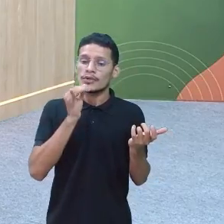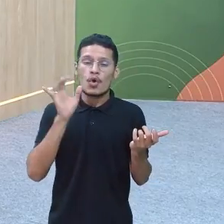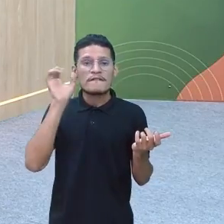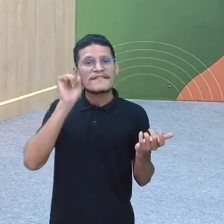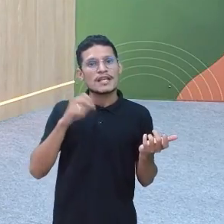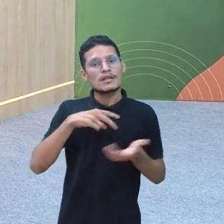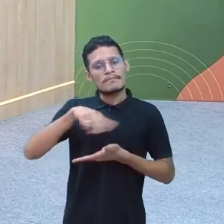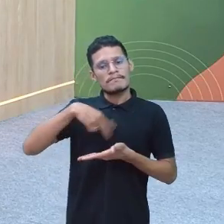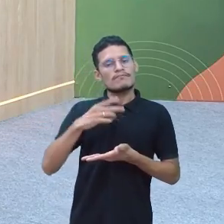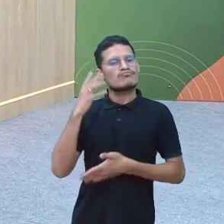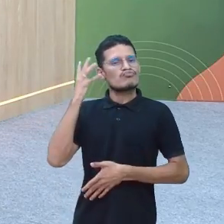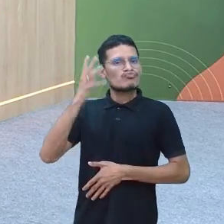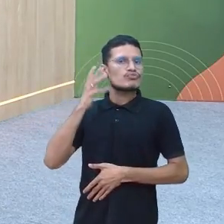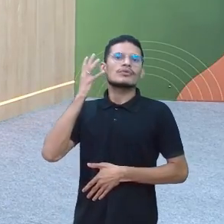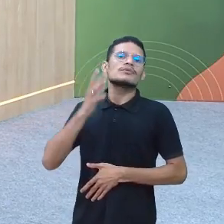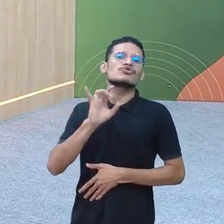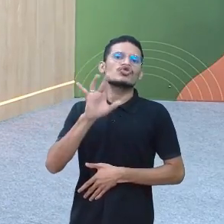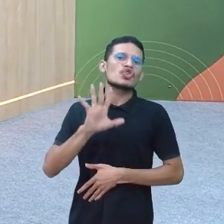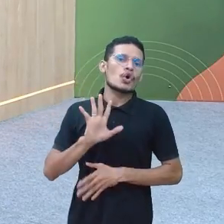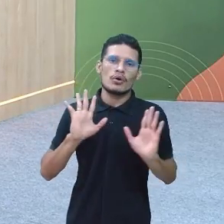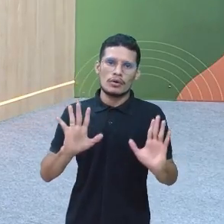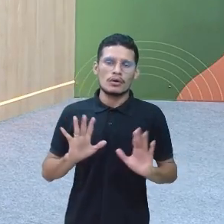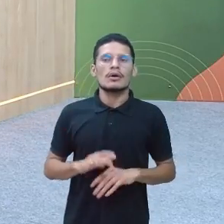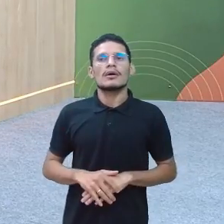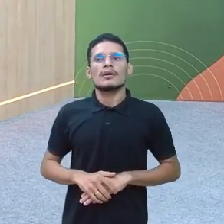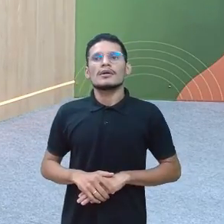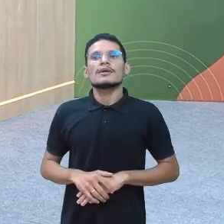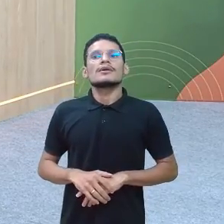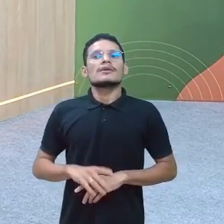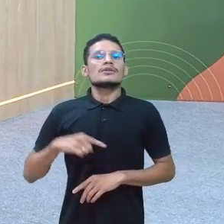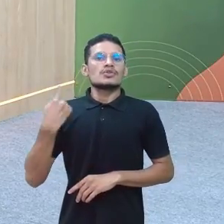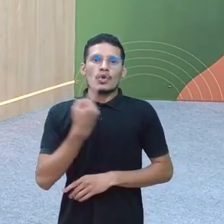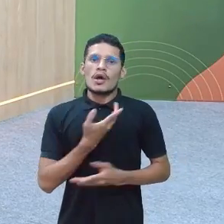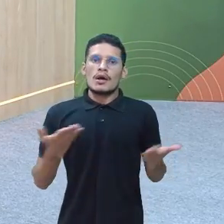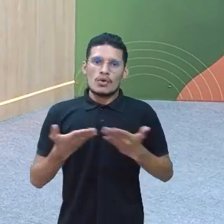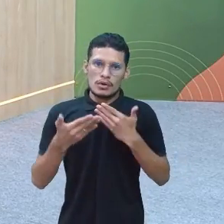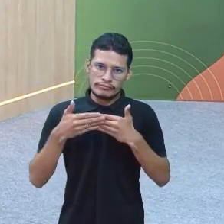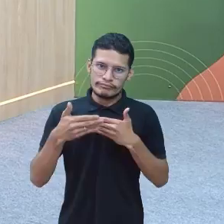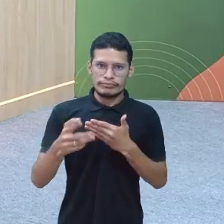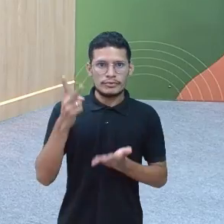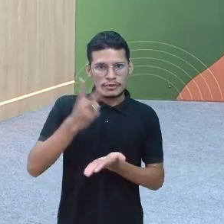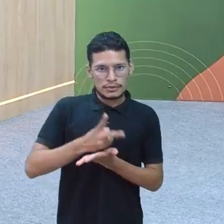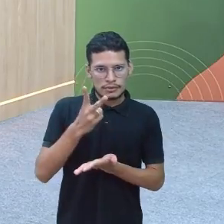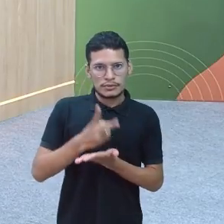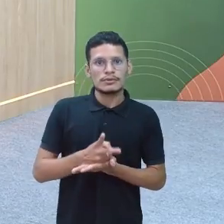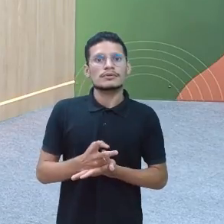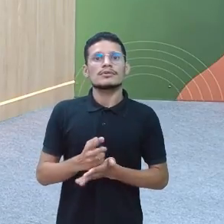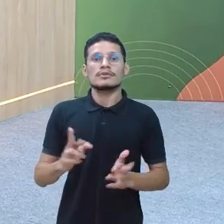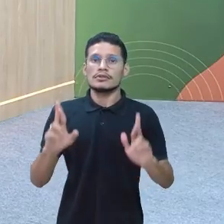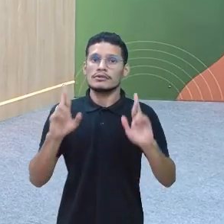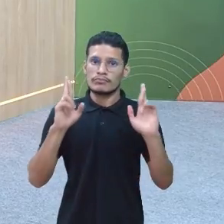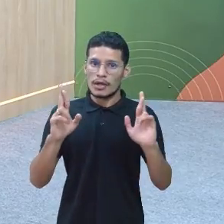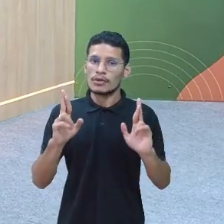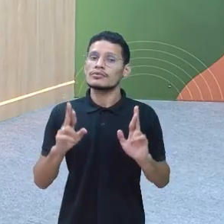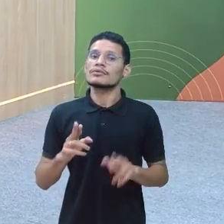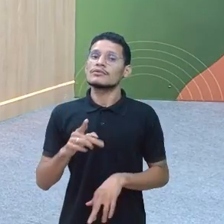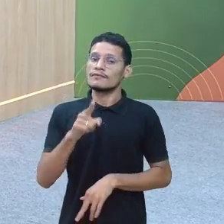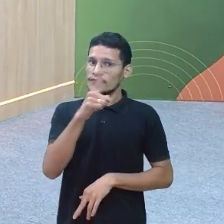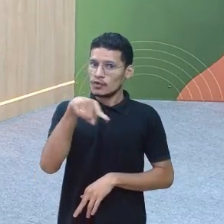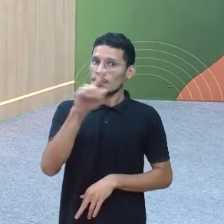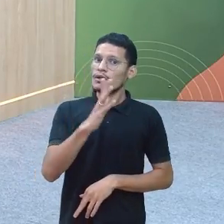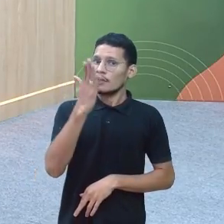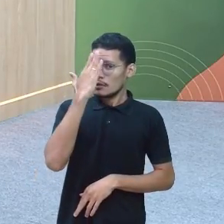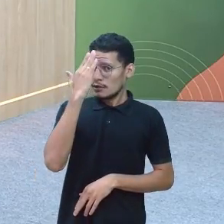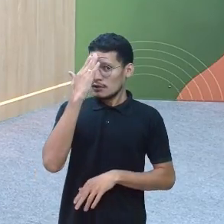som, um forrozinho. E aí a gente vai avançar um pouquinho mais, né? Espero que tenha